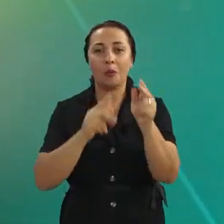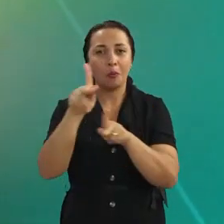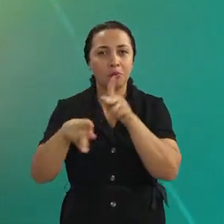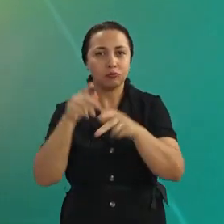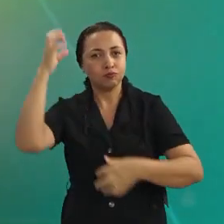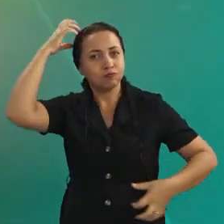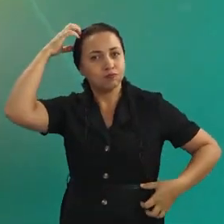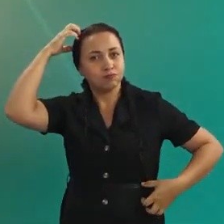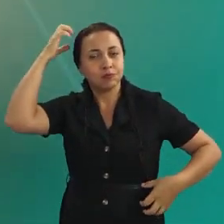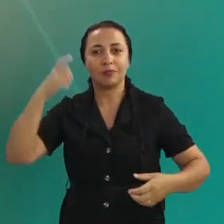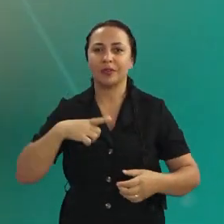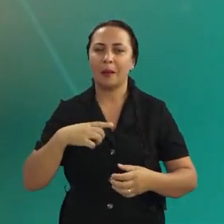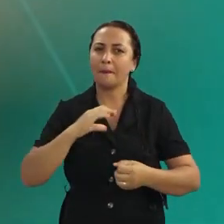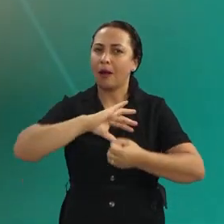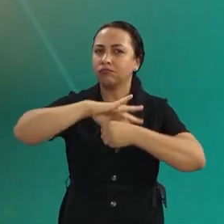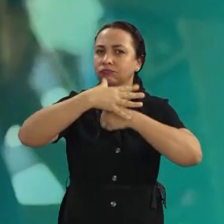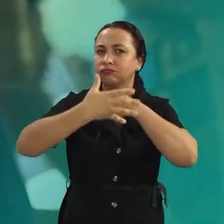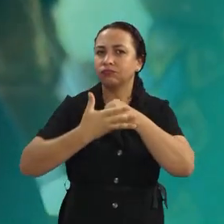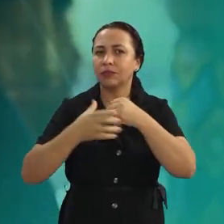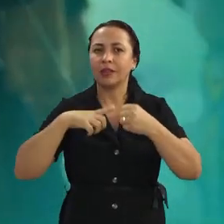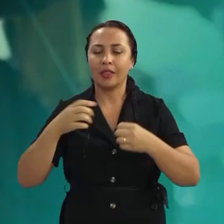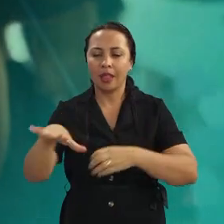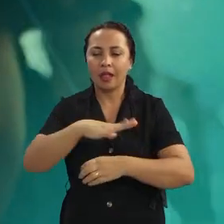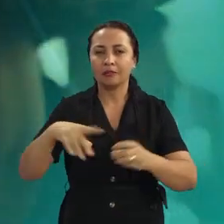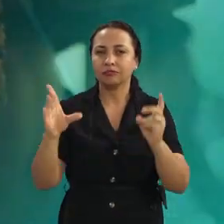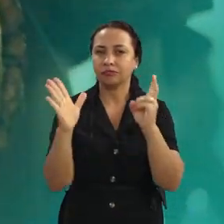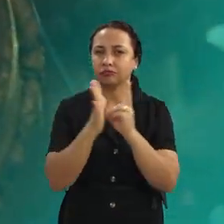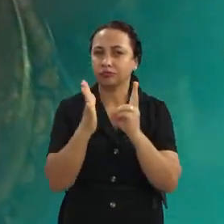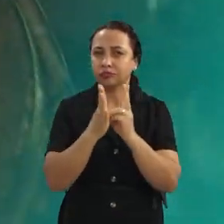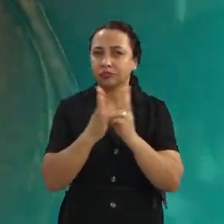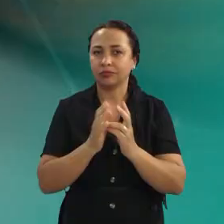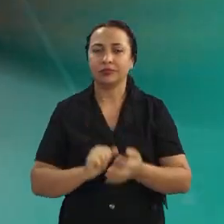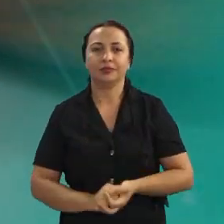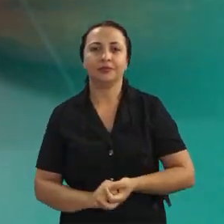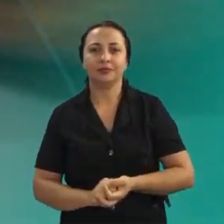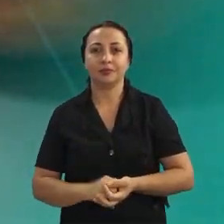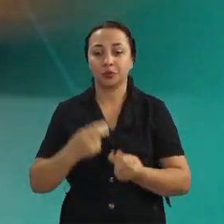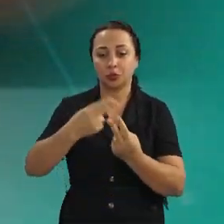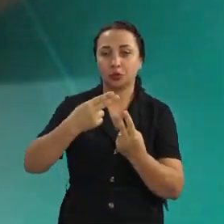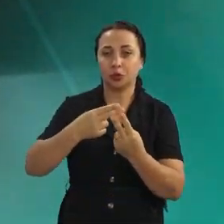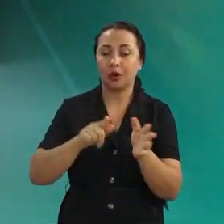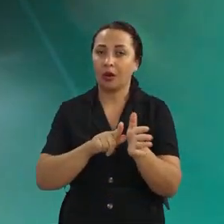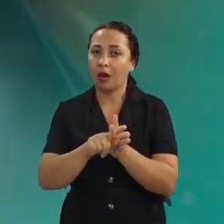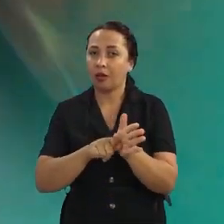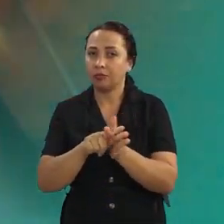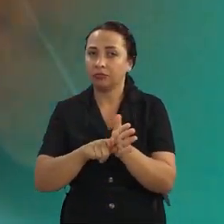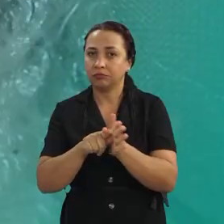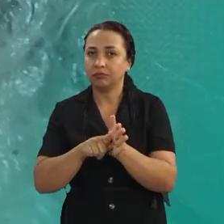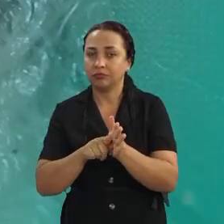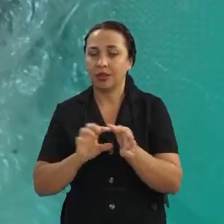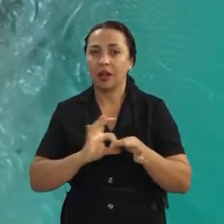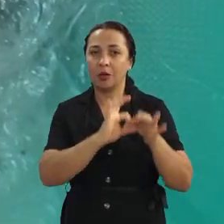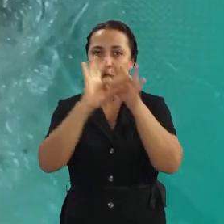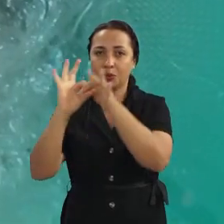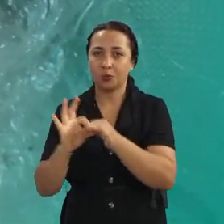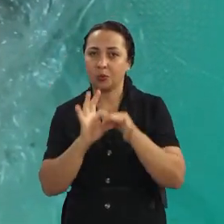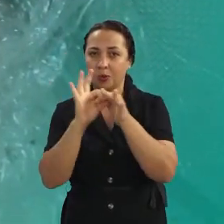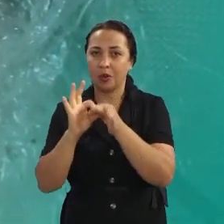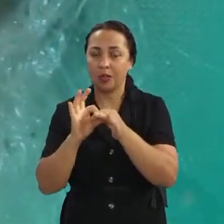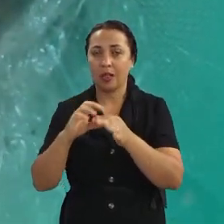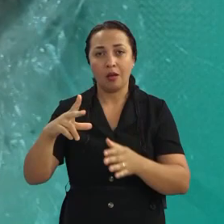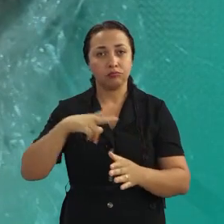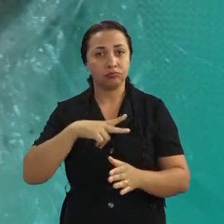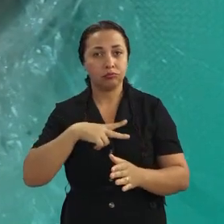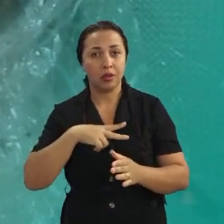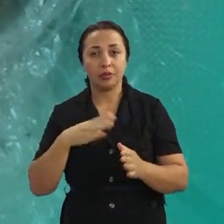como a população de primatas são mais preservadas dentro de áreas indígenas no Instituto Federal Baiano e Guanambi a união entre